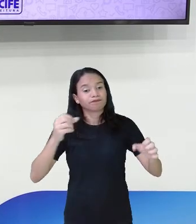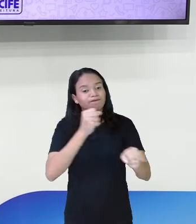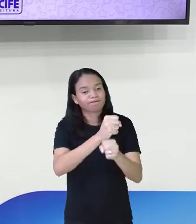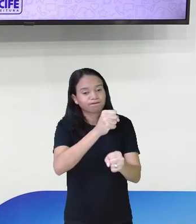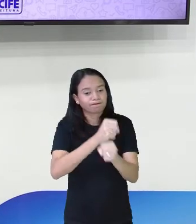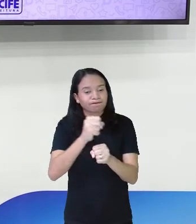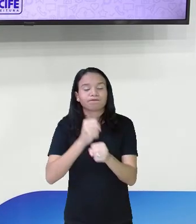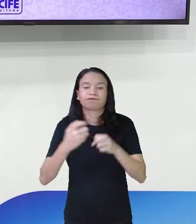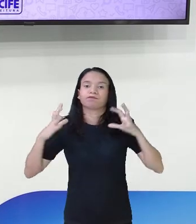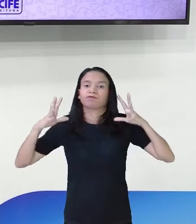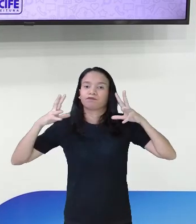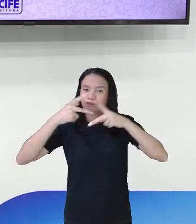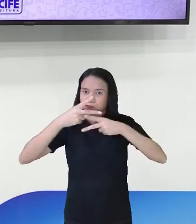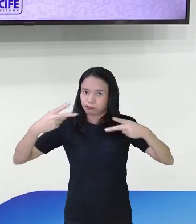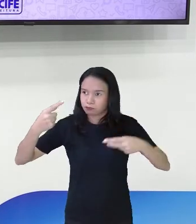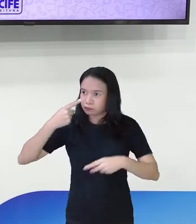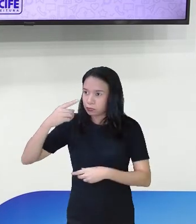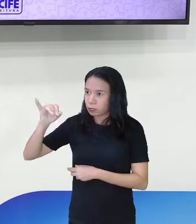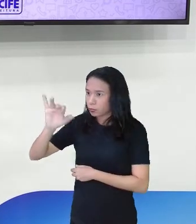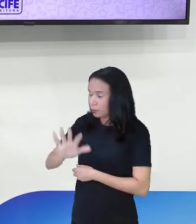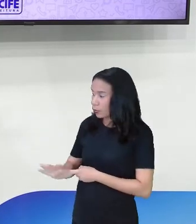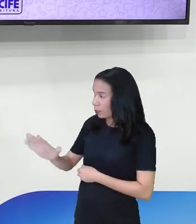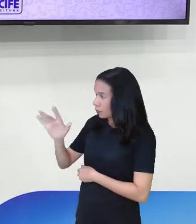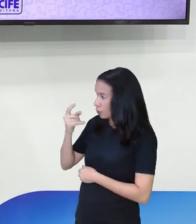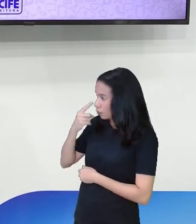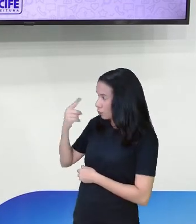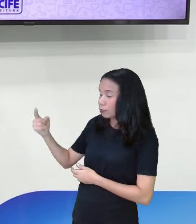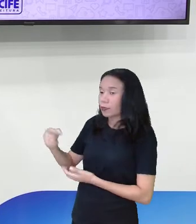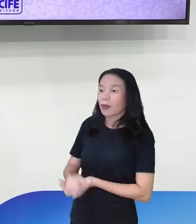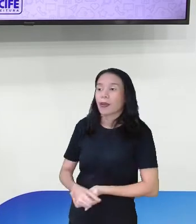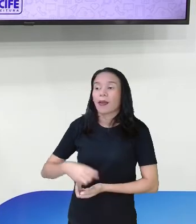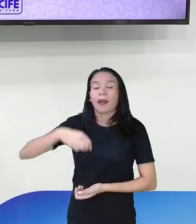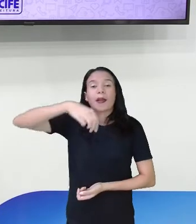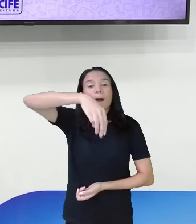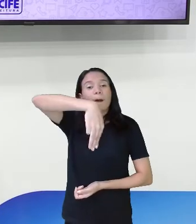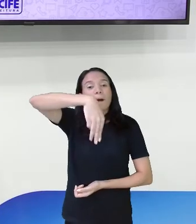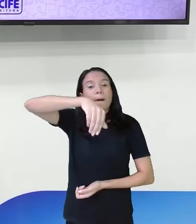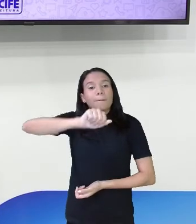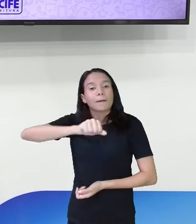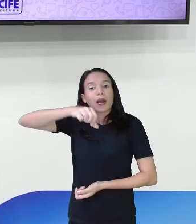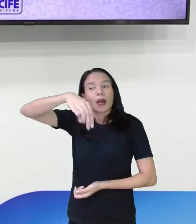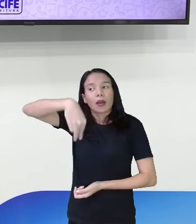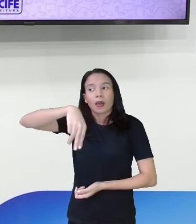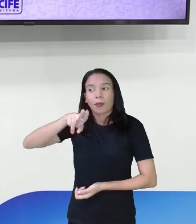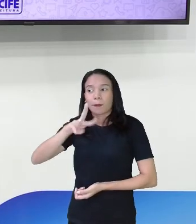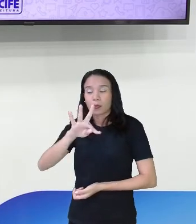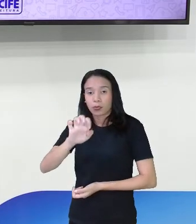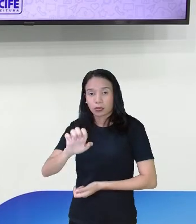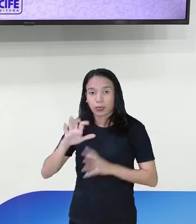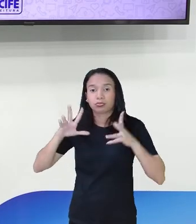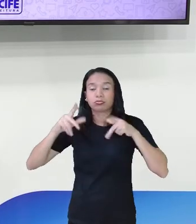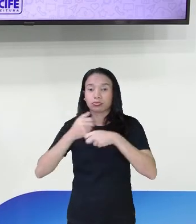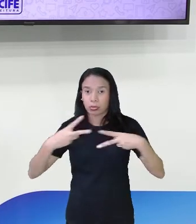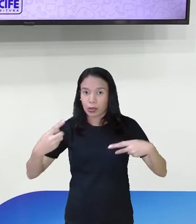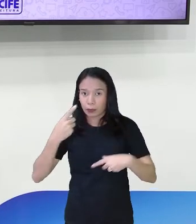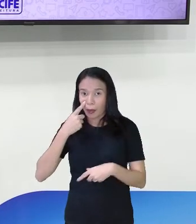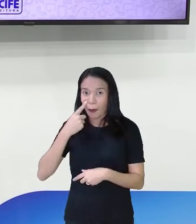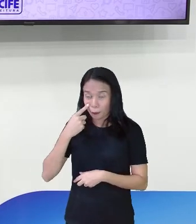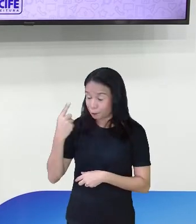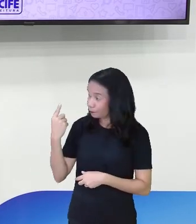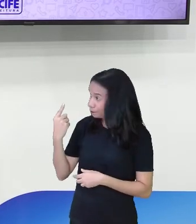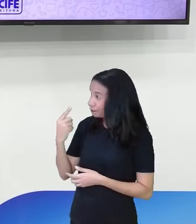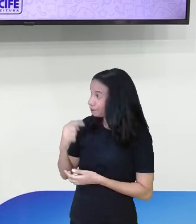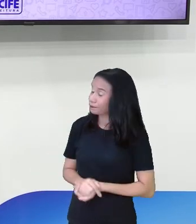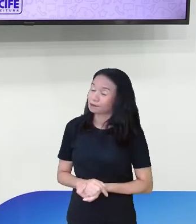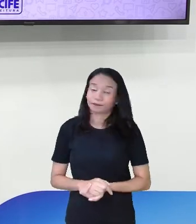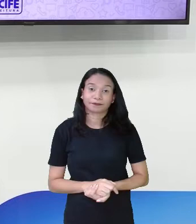das espécies. Temos aqui a imagem de um mamute, não é? Ele não existe mais, infelizmente. O ser humano,